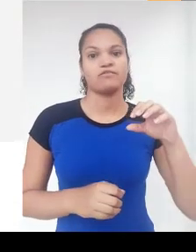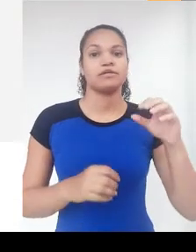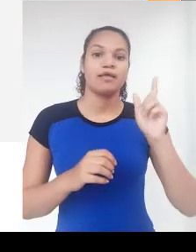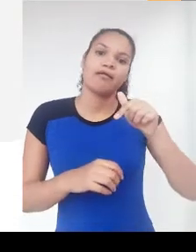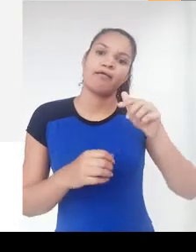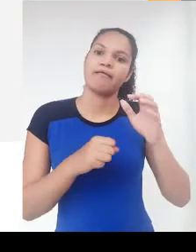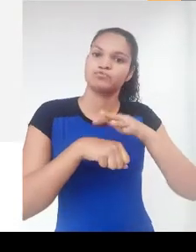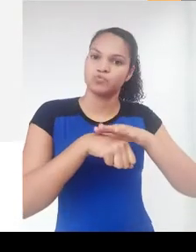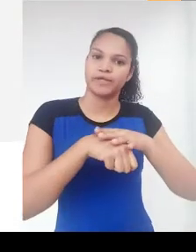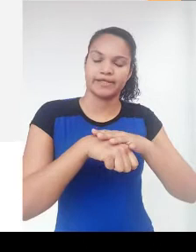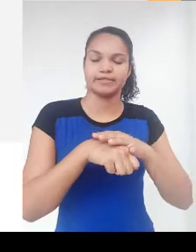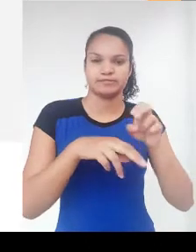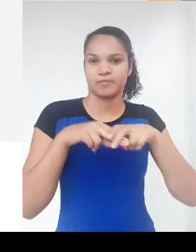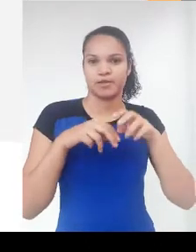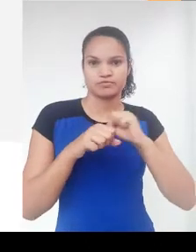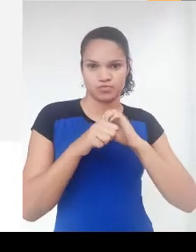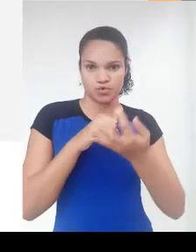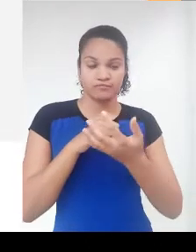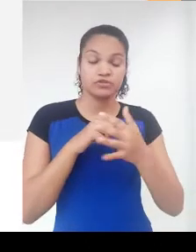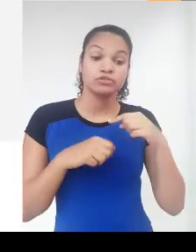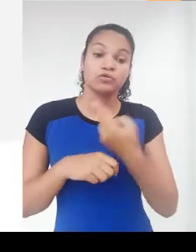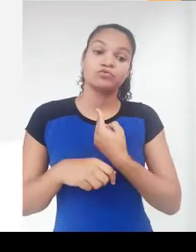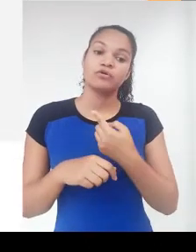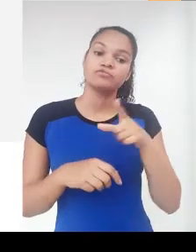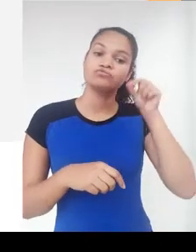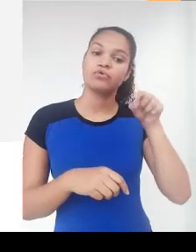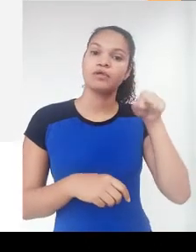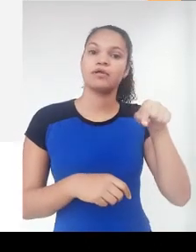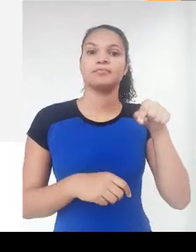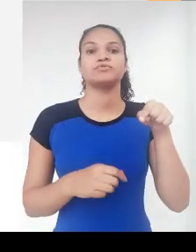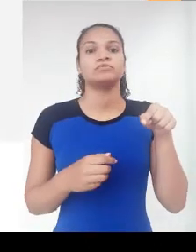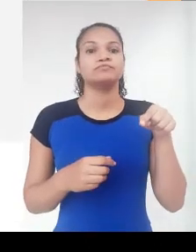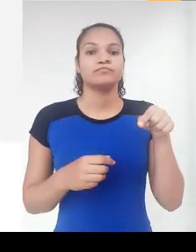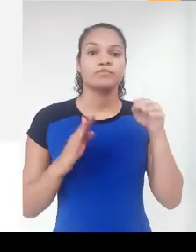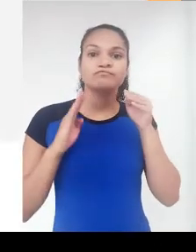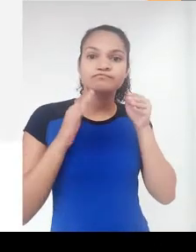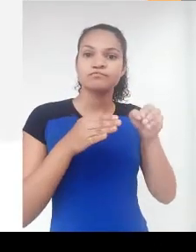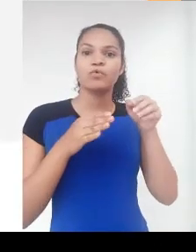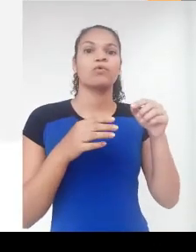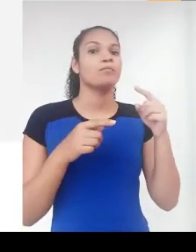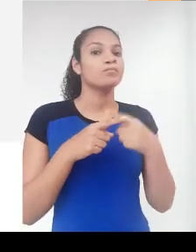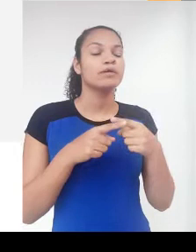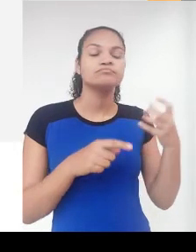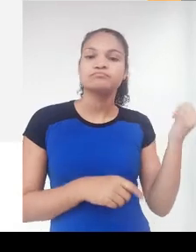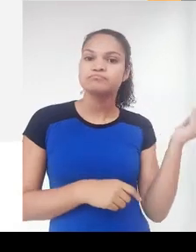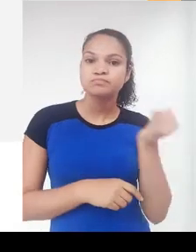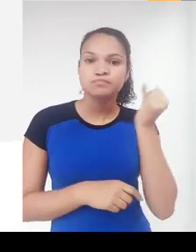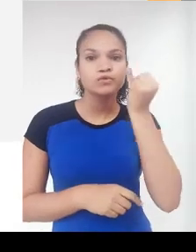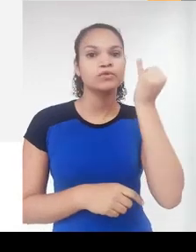causada pelo coronavírus. E aí a gente optou, porque nós achamos de grande relevância, grande